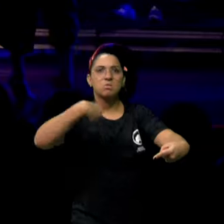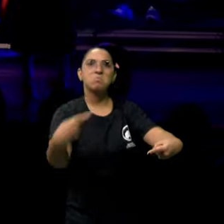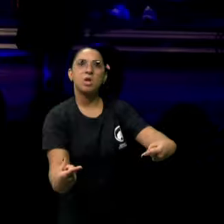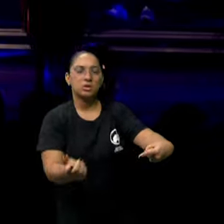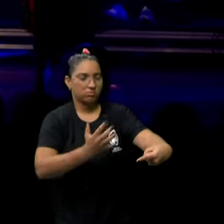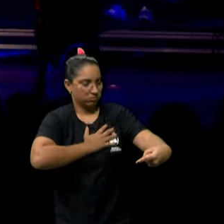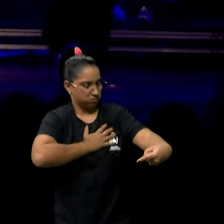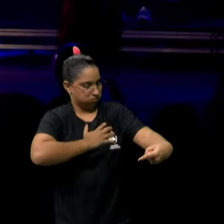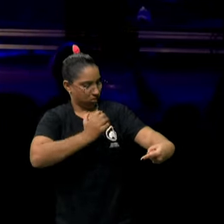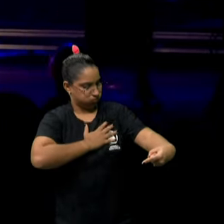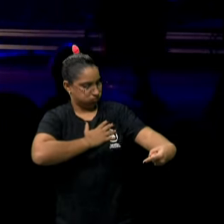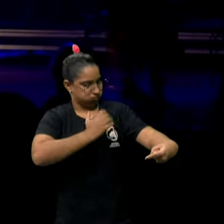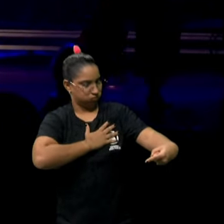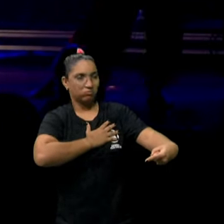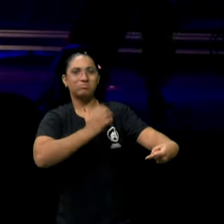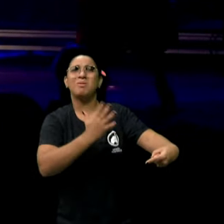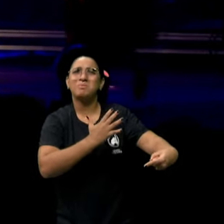coração